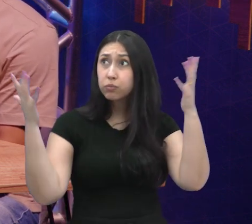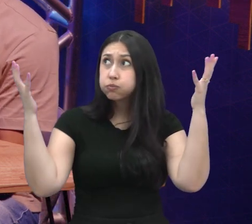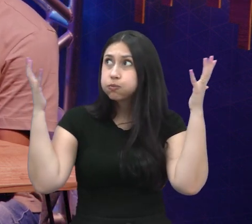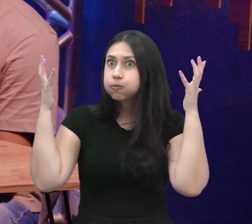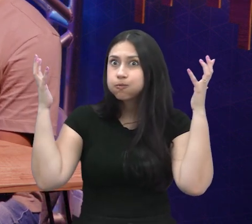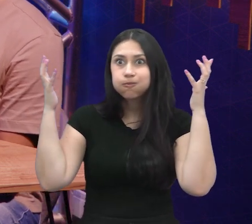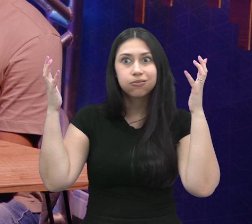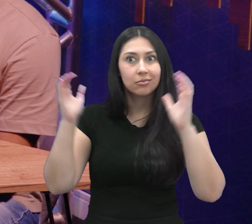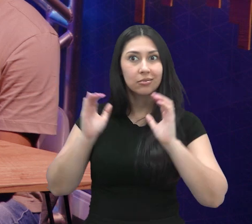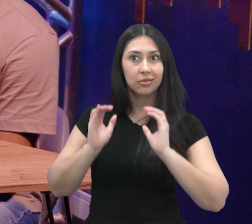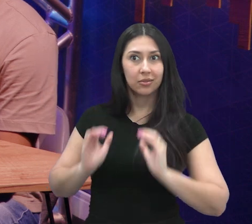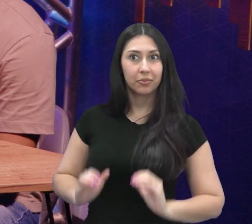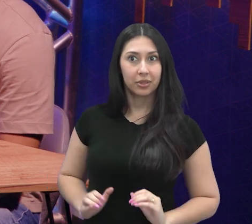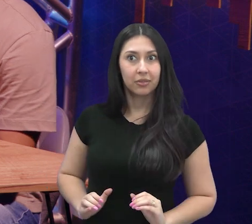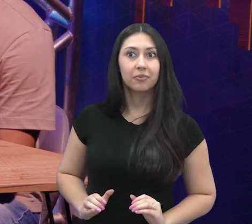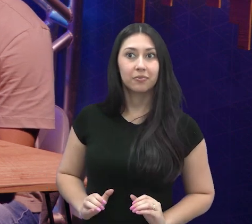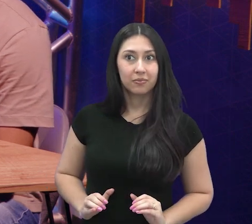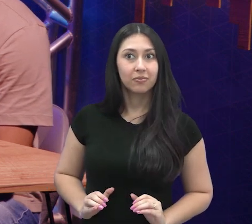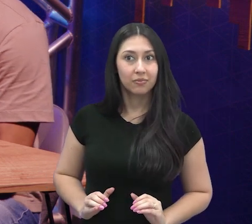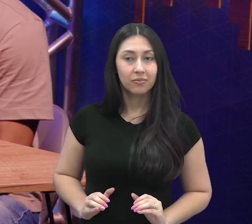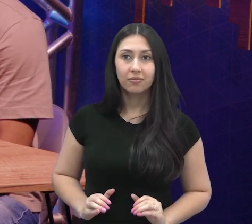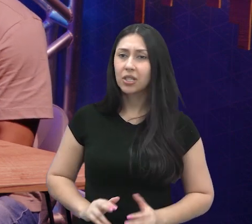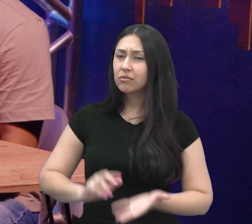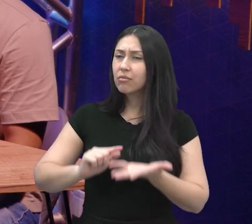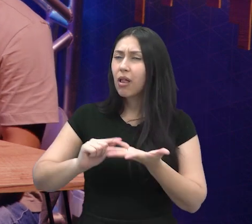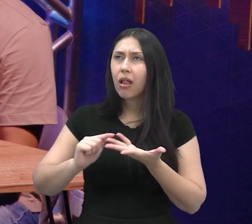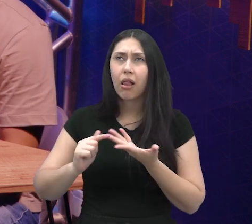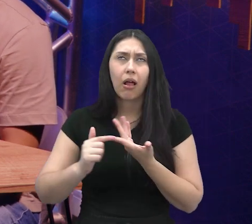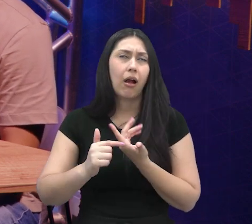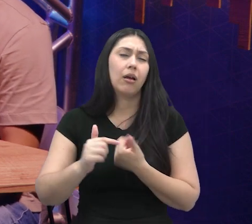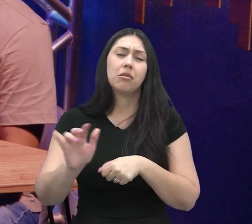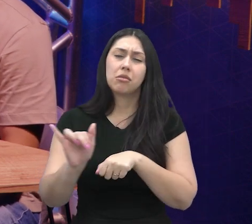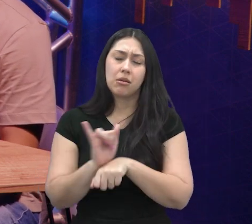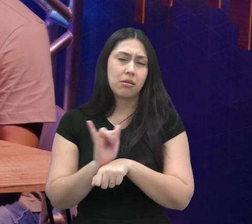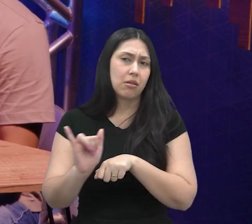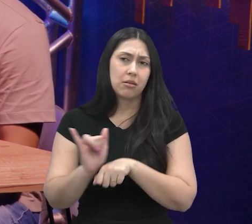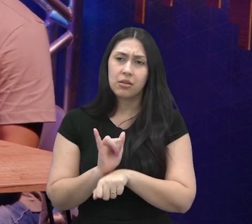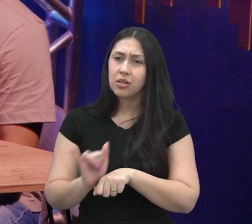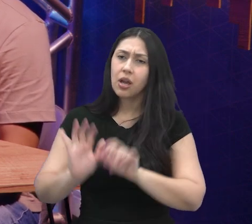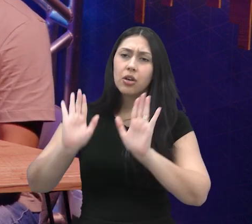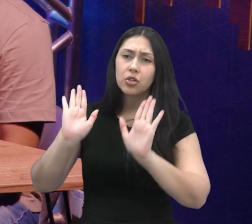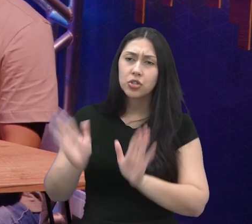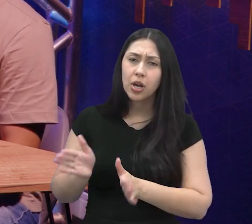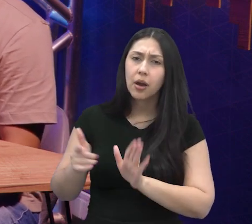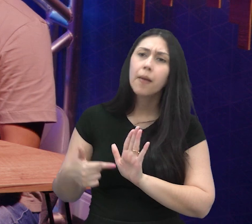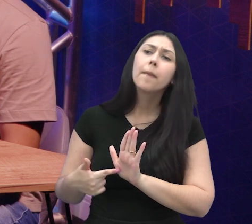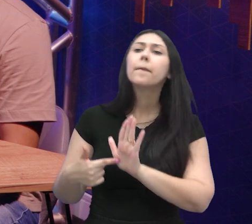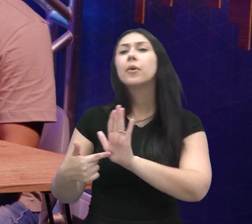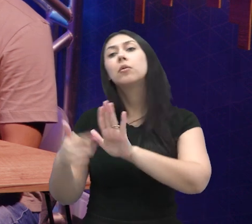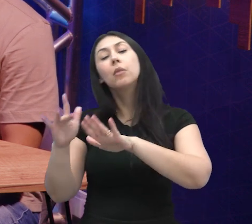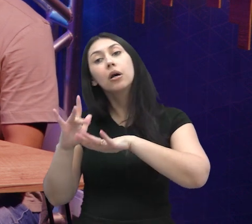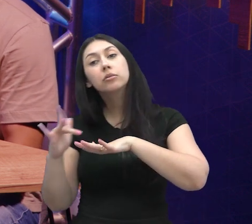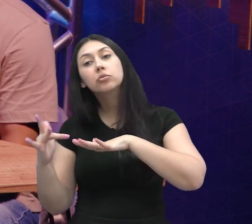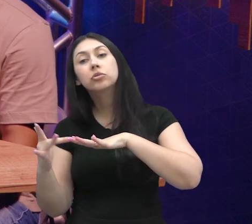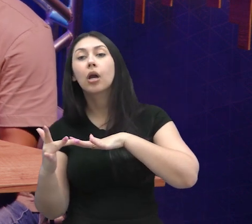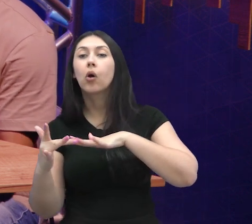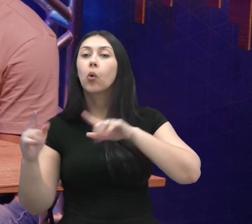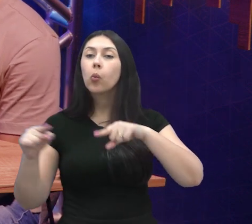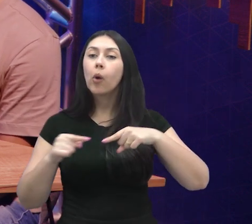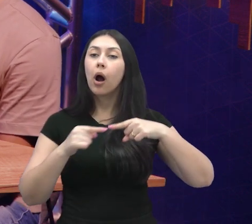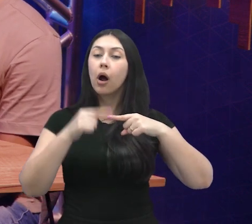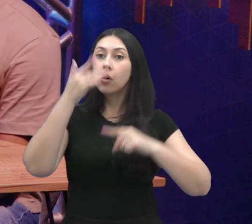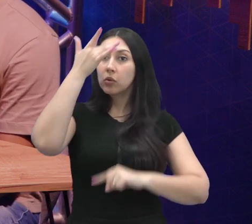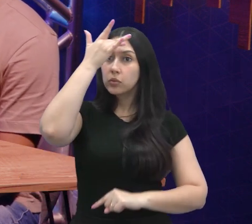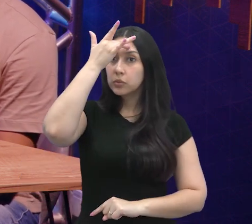influenciam pra caramba o nosso comportamento, Uhum. né? De várias maneiras. A gente já falou aqui sobre redes sociais e saúde